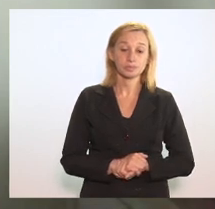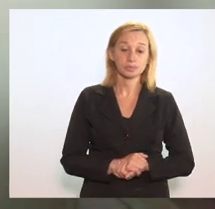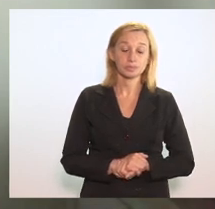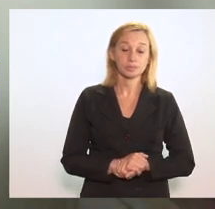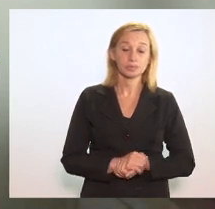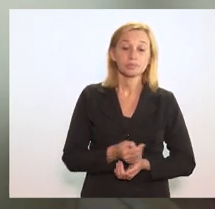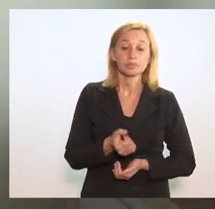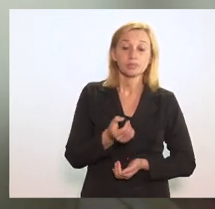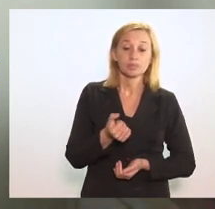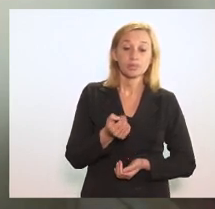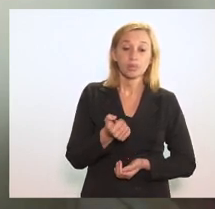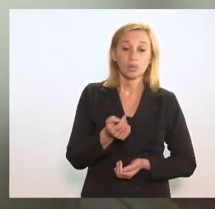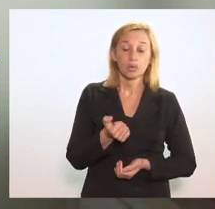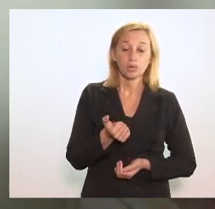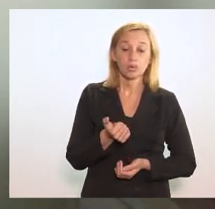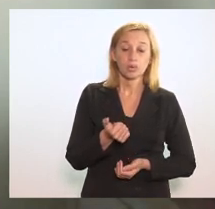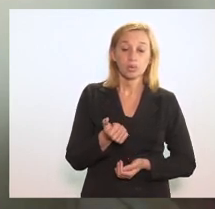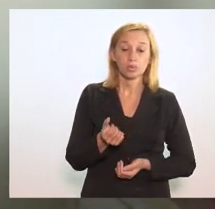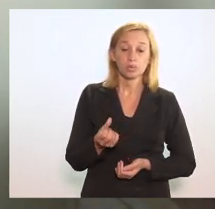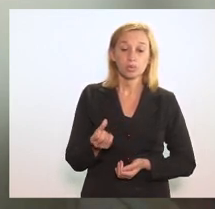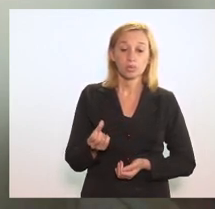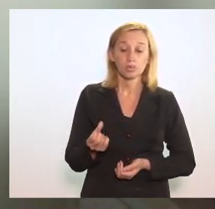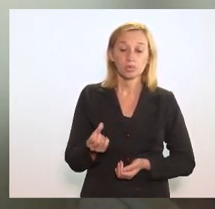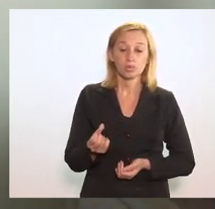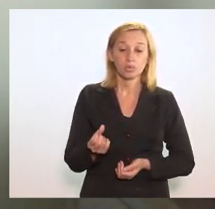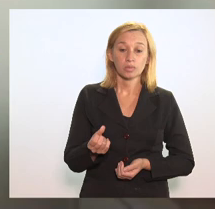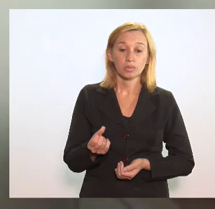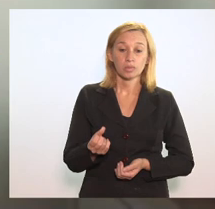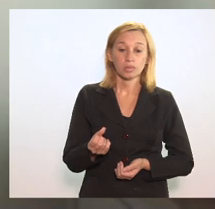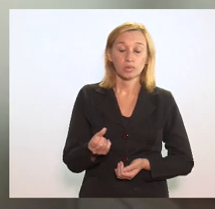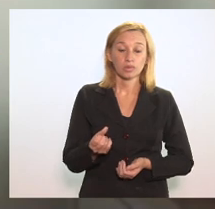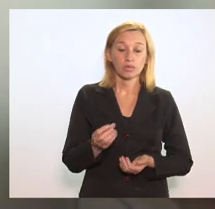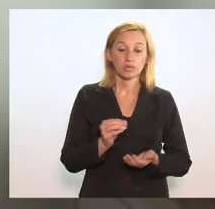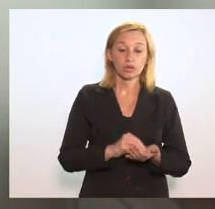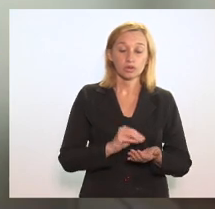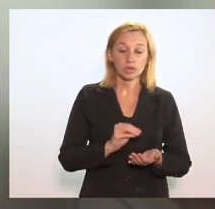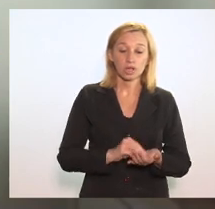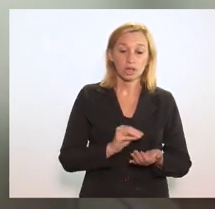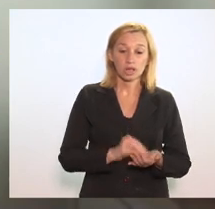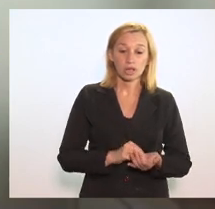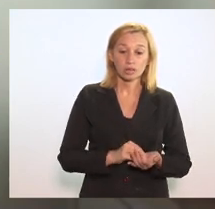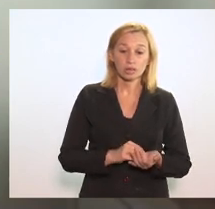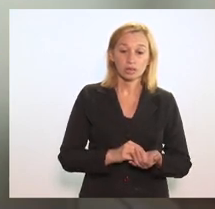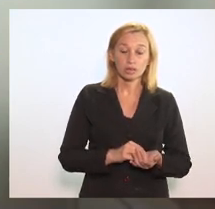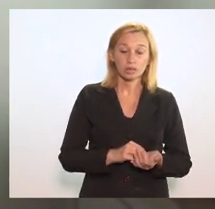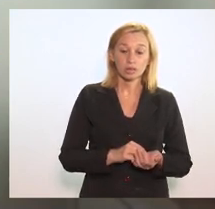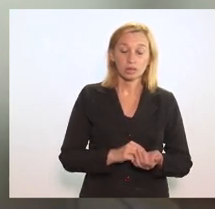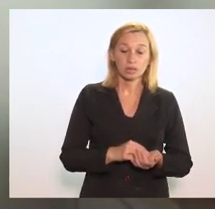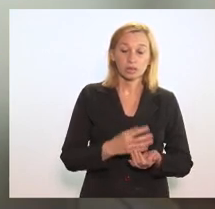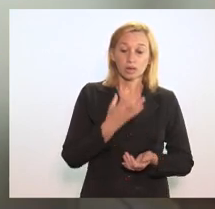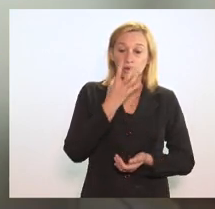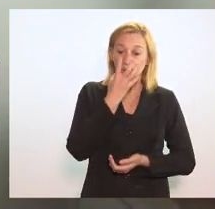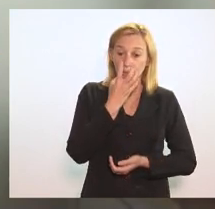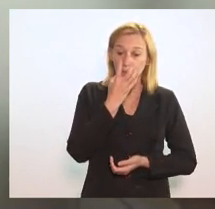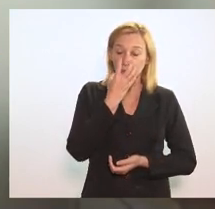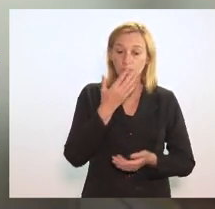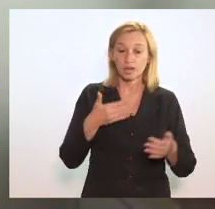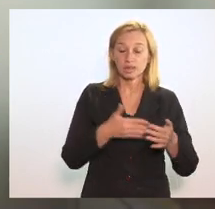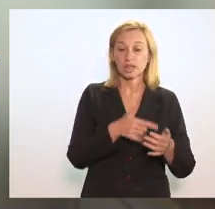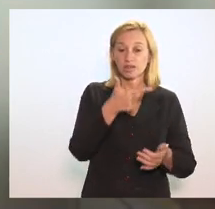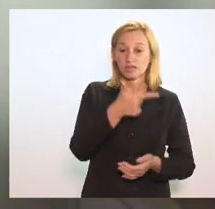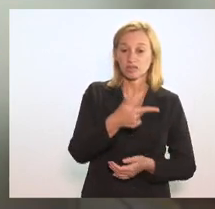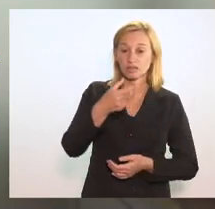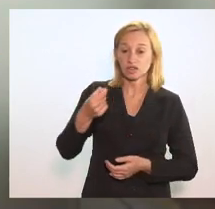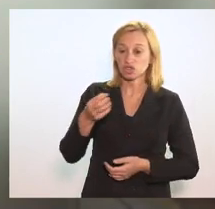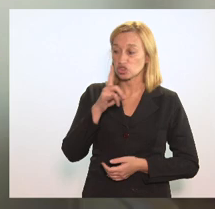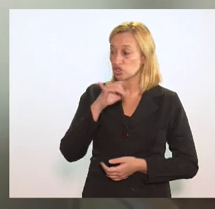intubação em 20 dias. Faltarão insumos para intubação em até 20